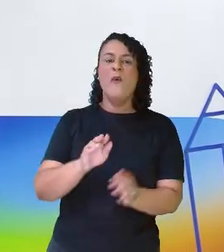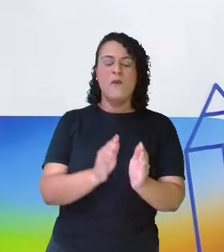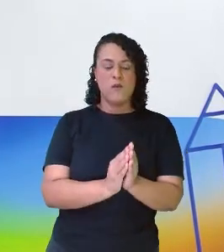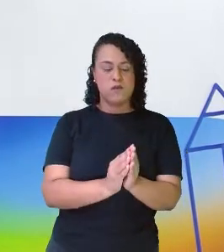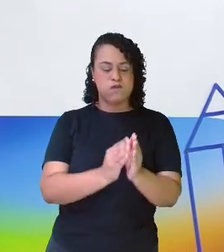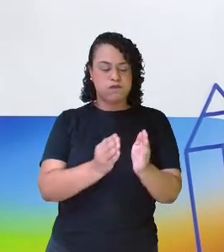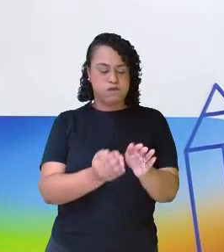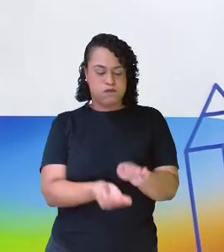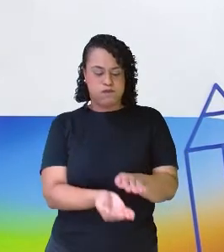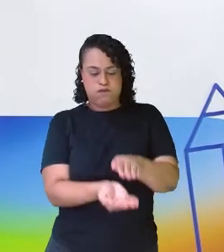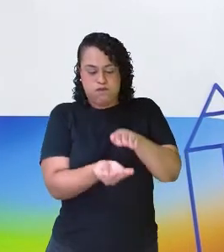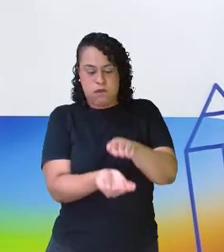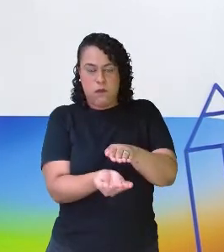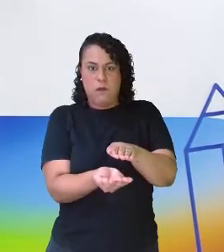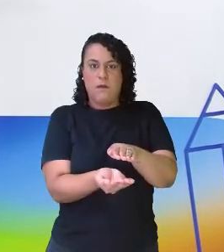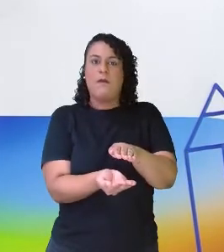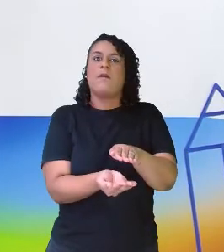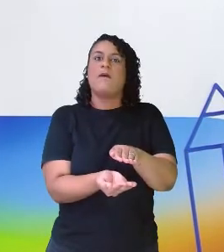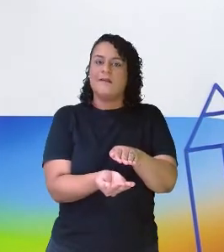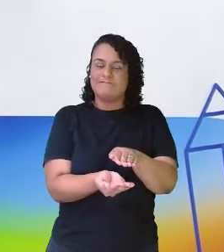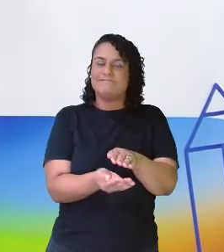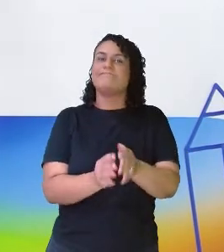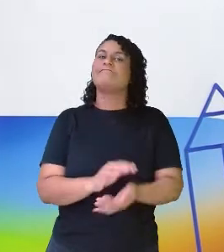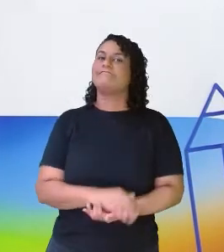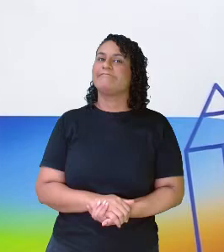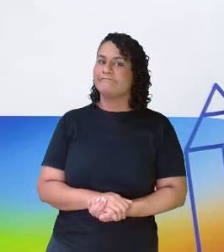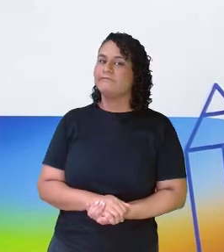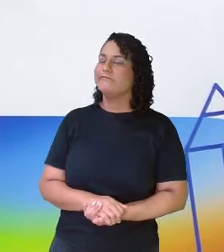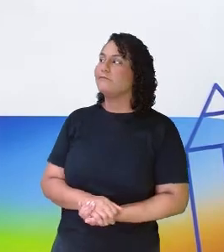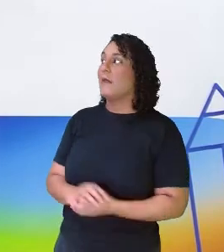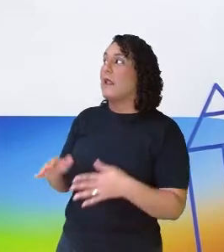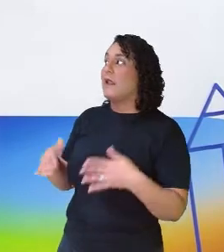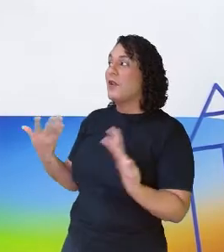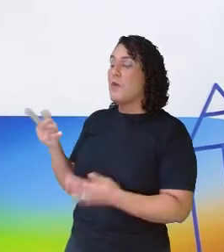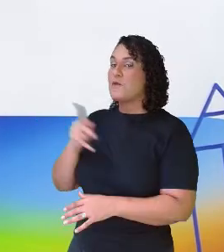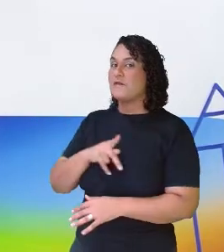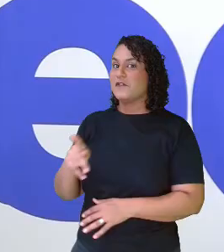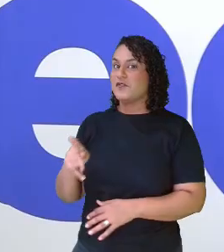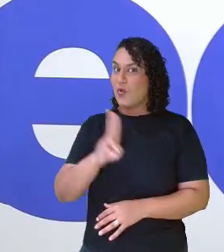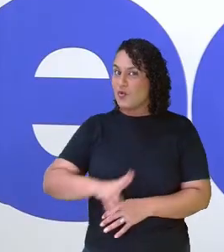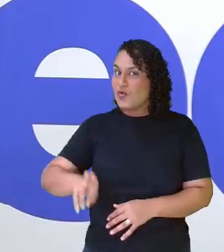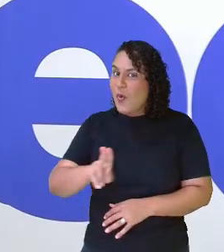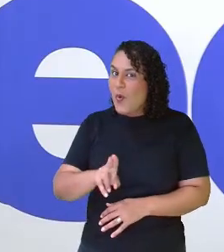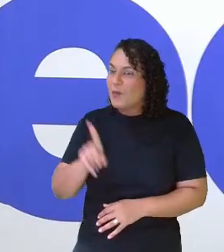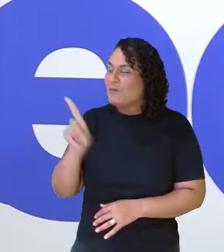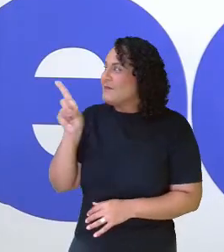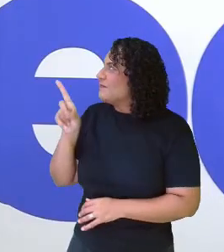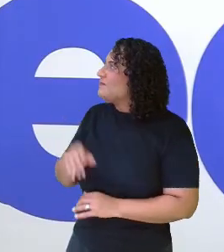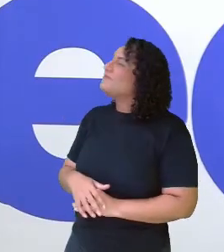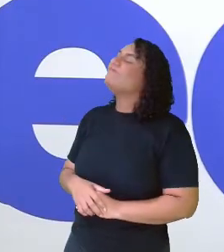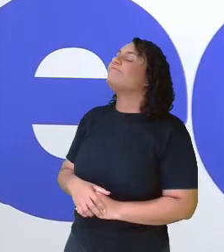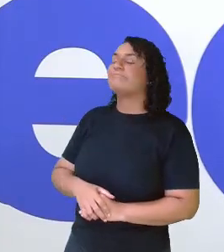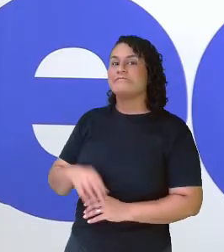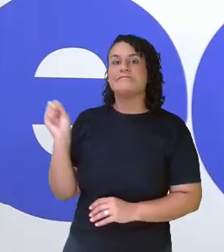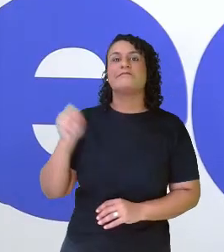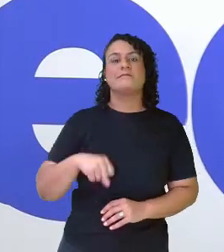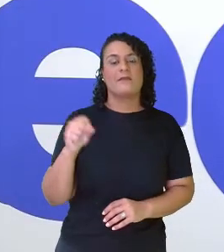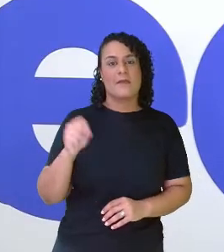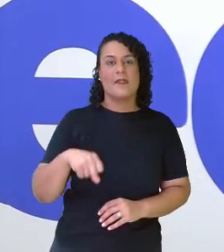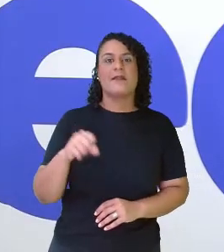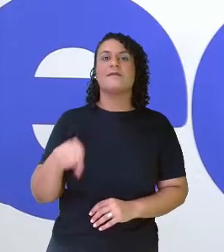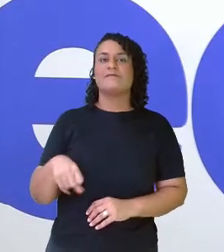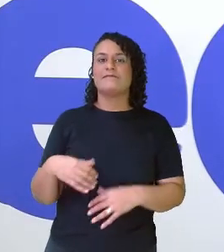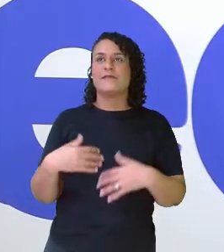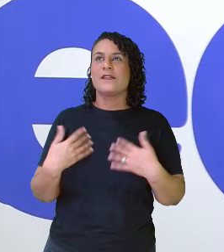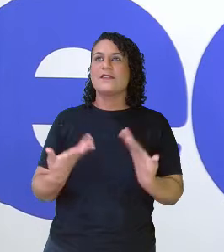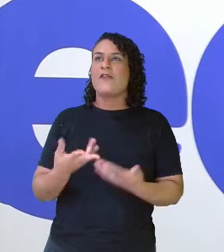livros pesadíssimos. Trabalhou muito com enciclopédia, professora Márcia? Trabalhei, viu? E eu tô agora, fechei